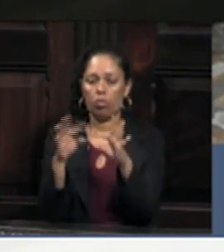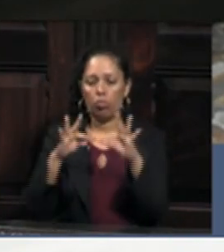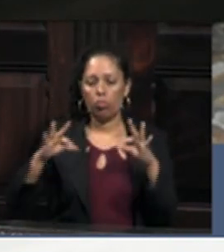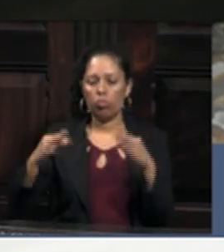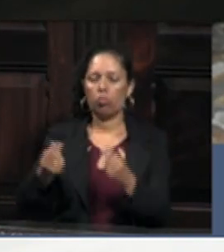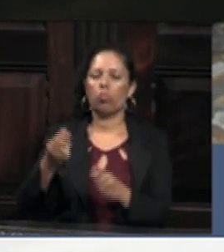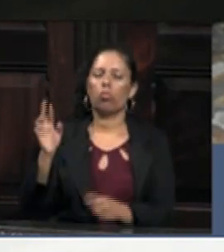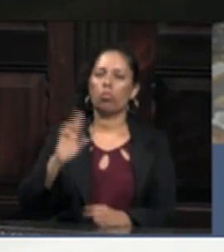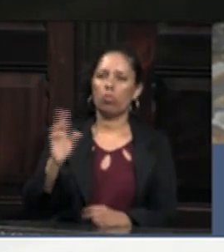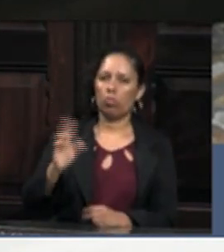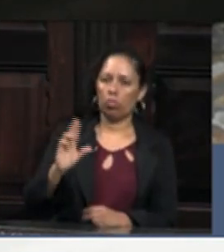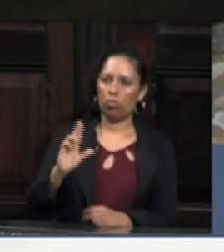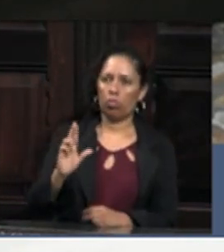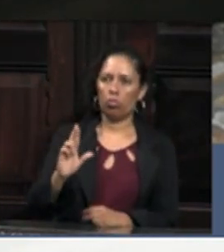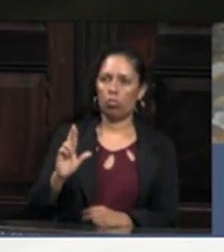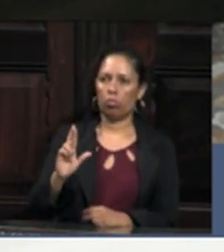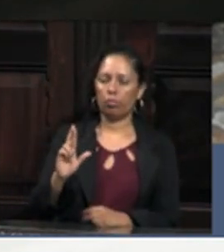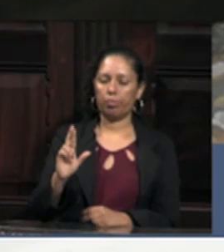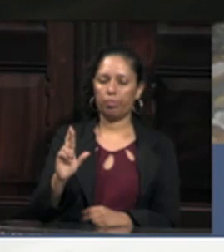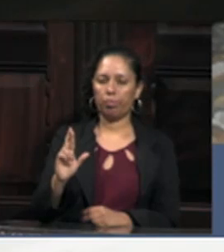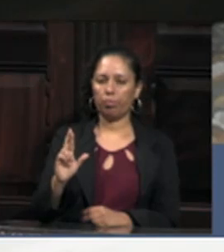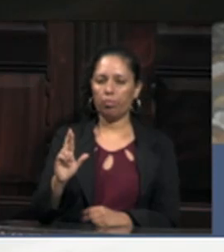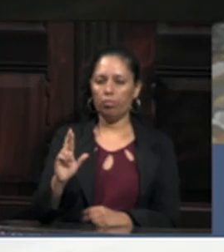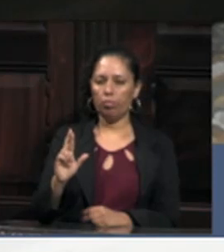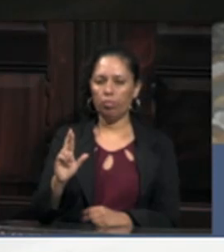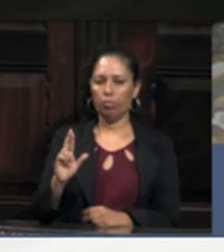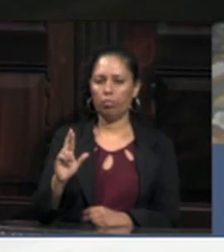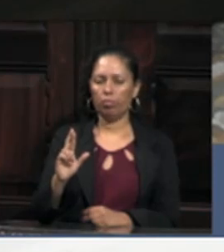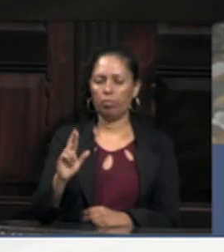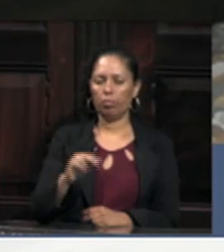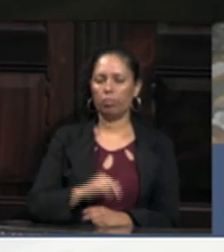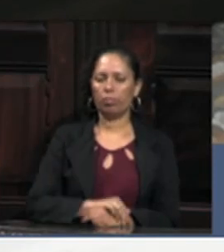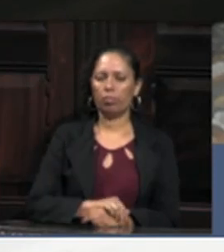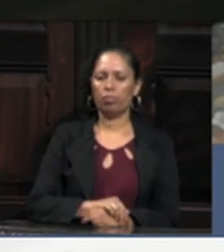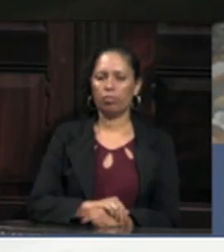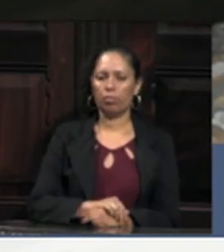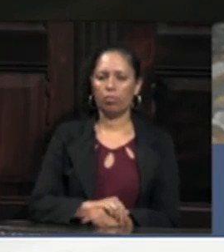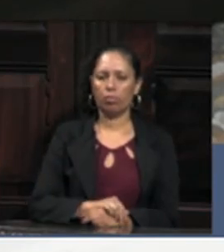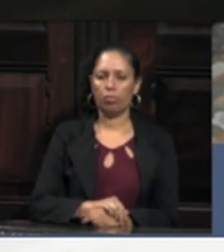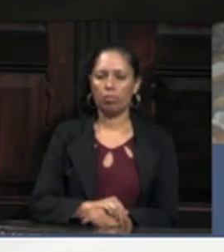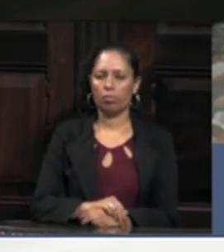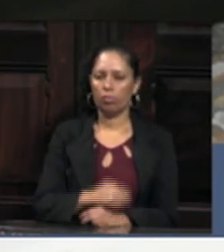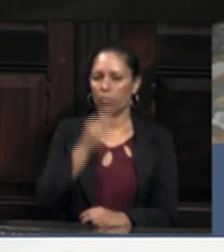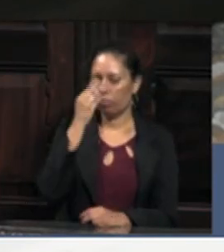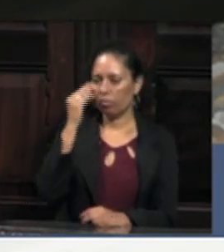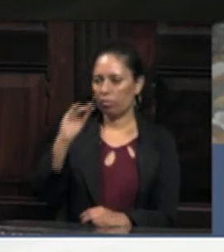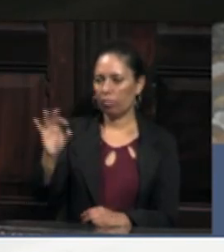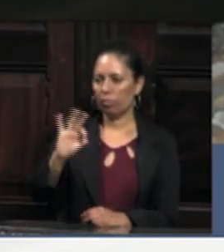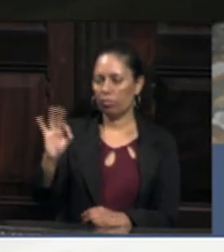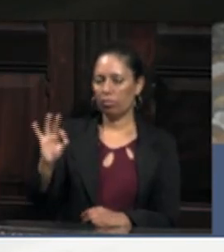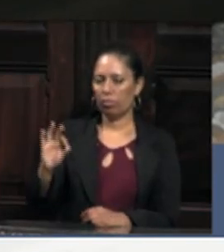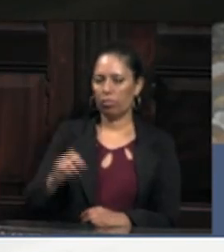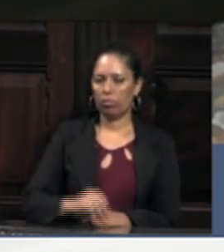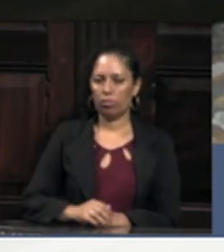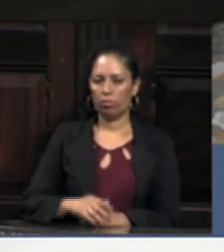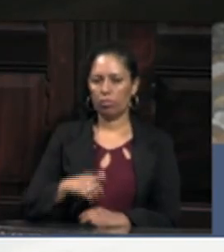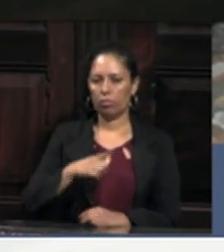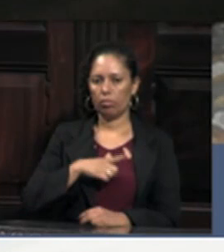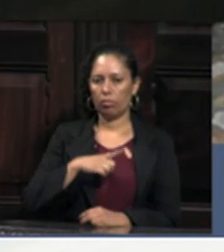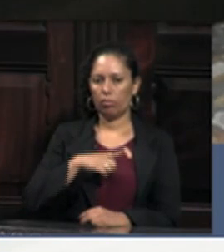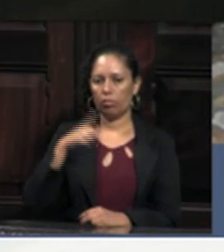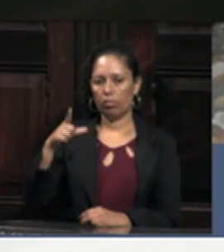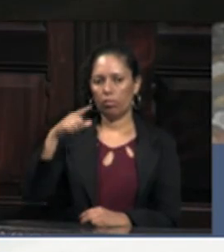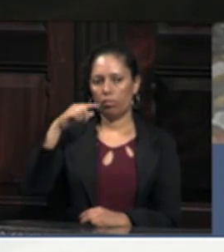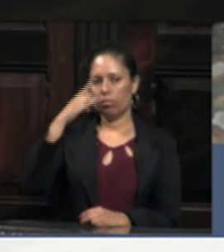todas as instituições religiosas sem exceção, inclusive tem uma definição